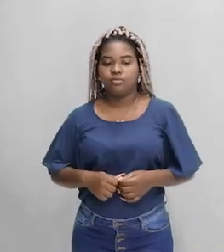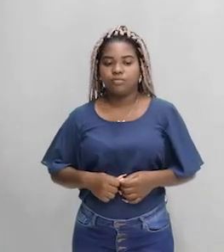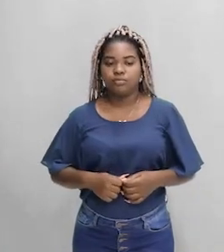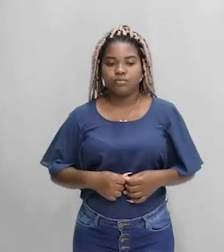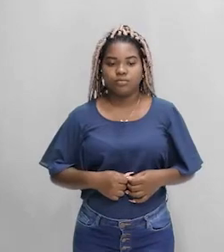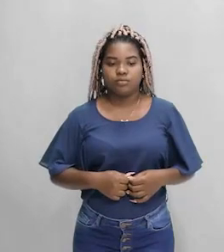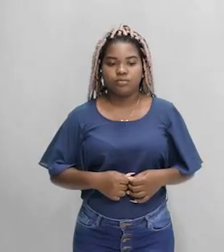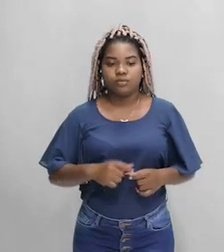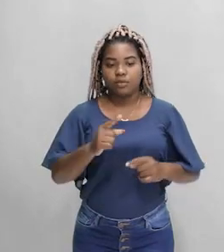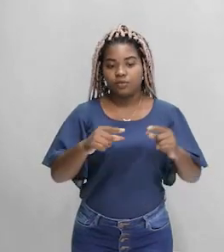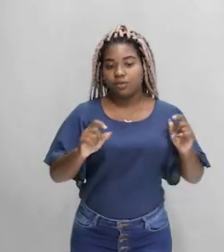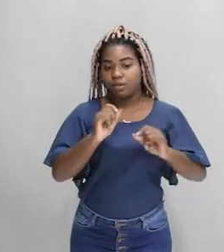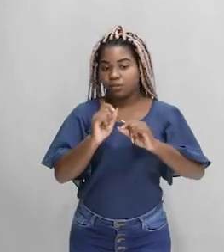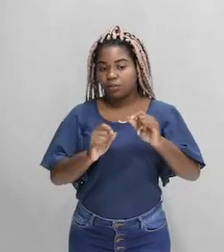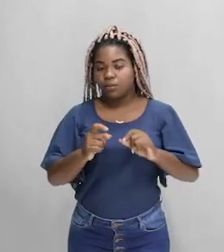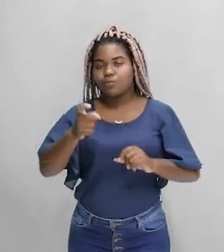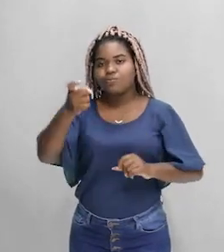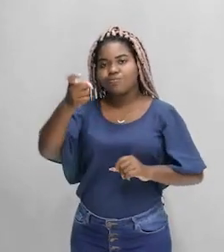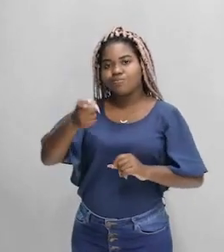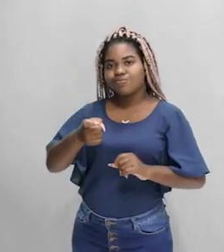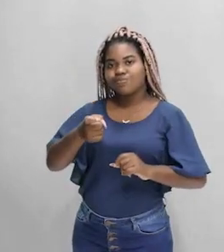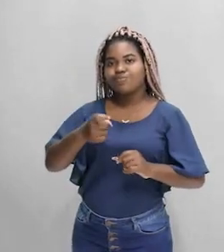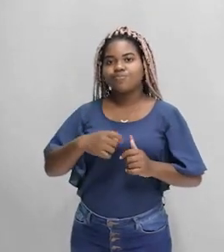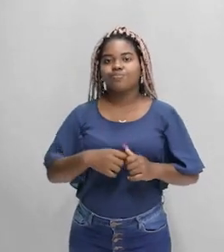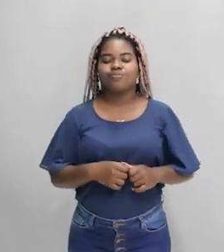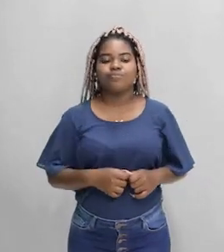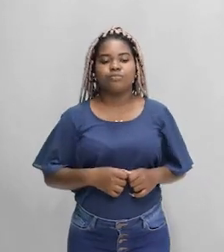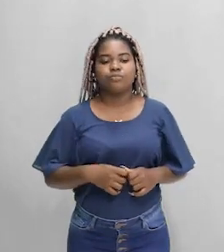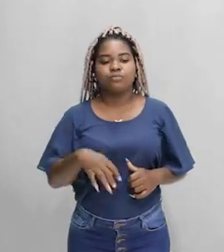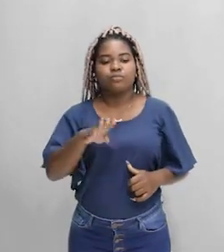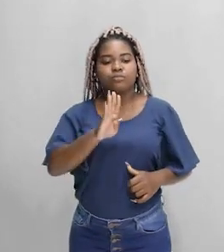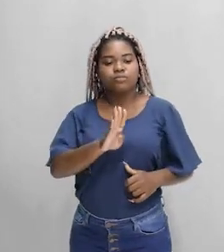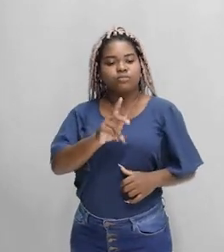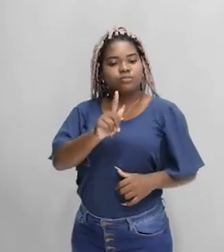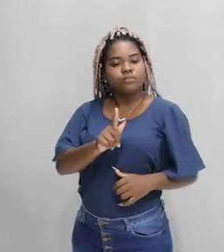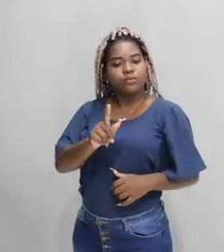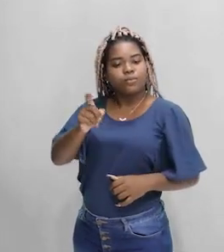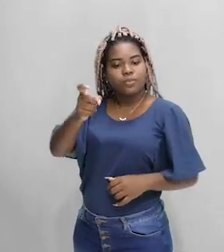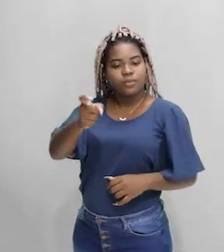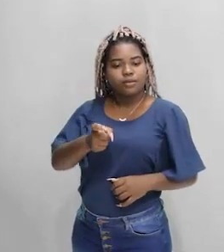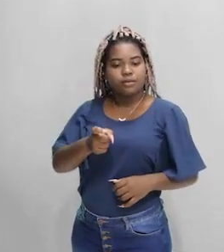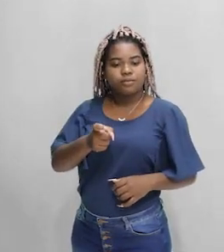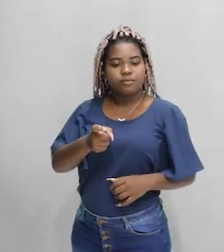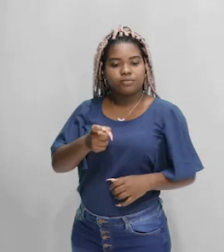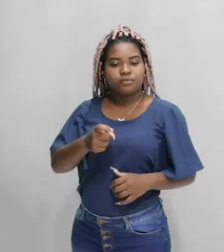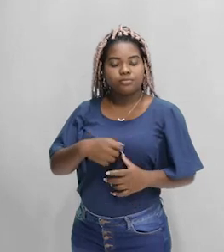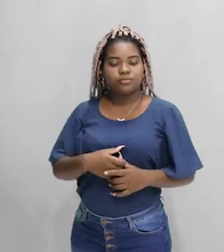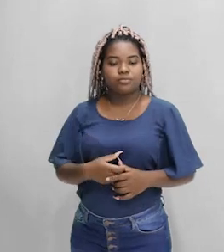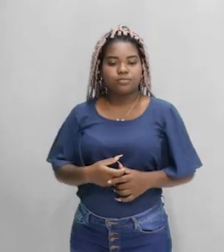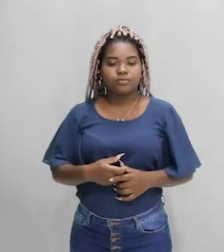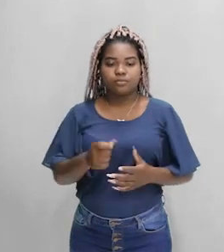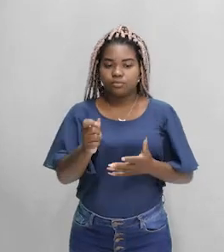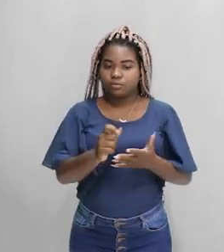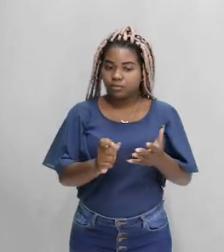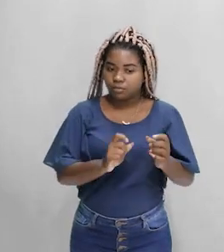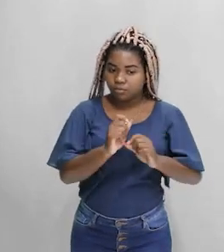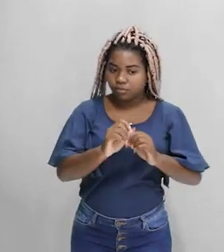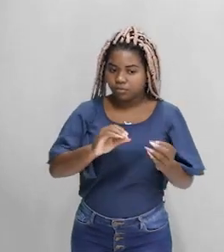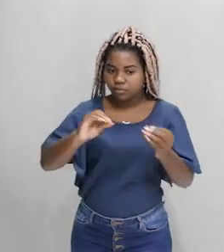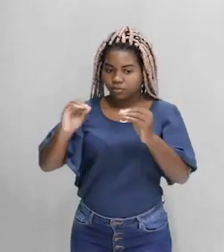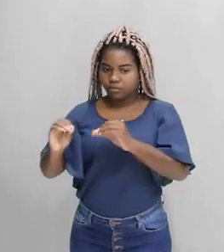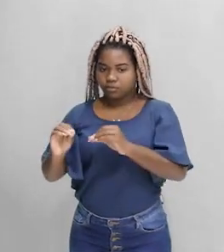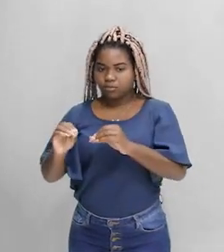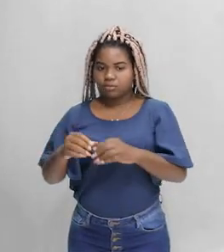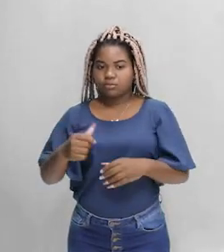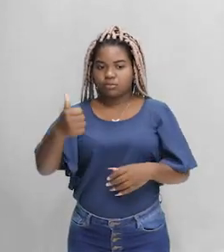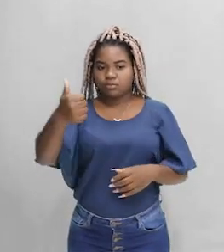a variável é quem? É o x. Na letra B, eu tenho a função g de x, e ela é escrita por